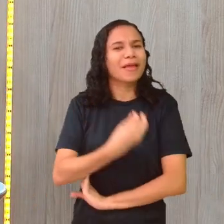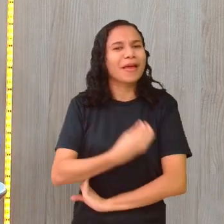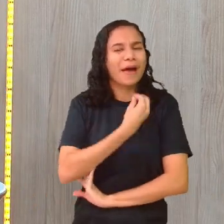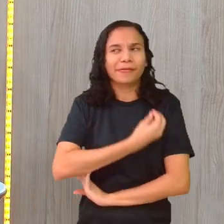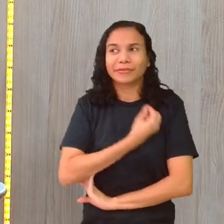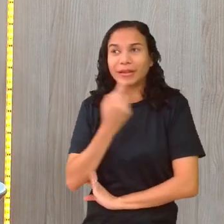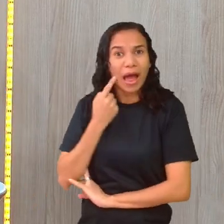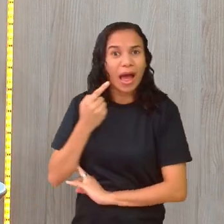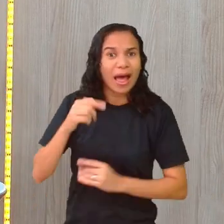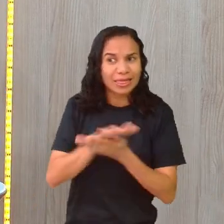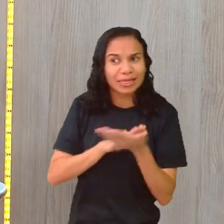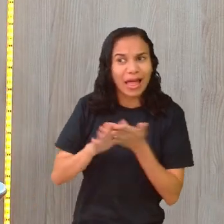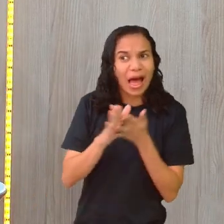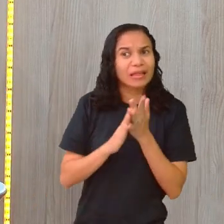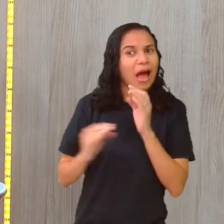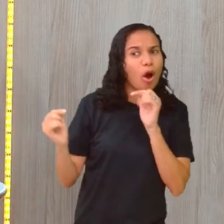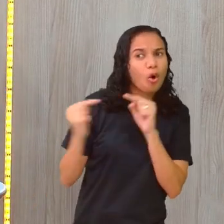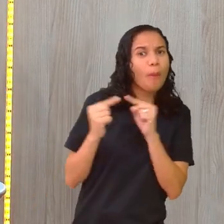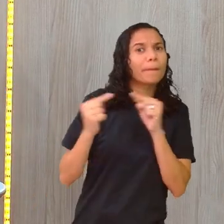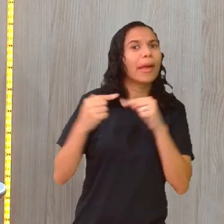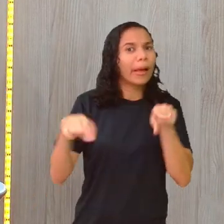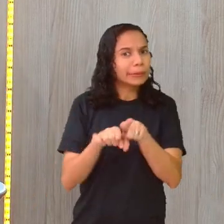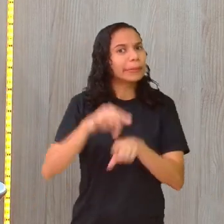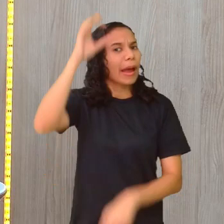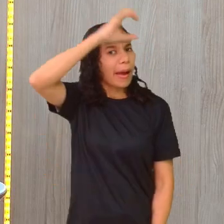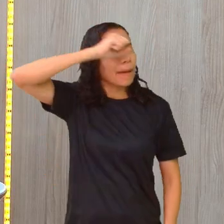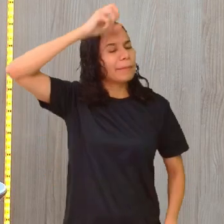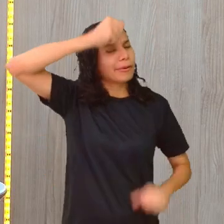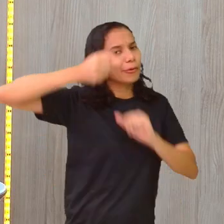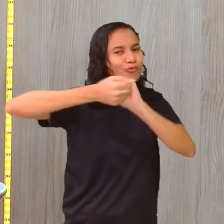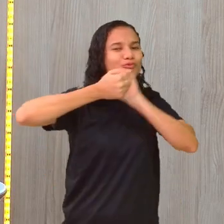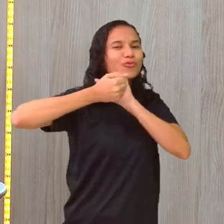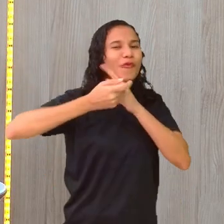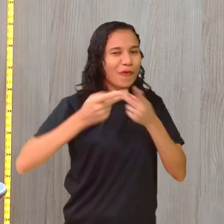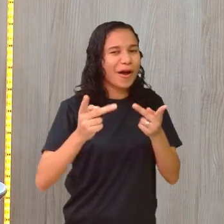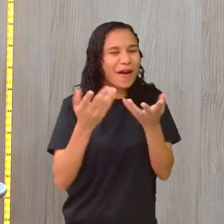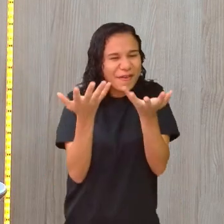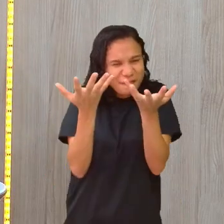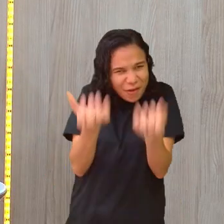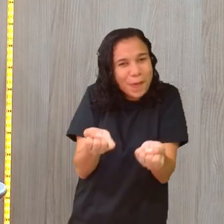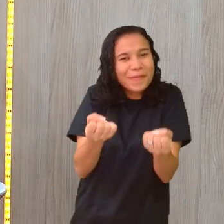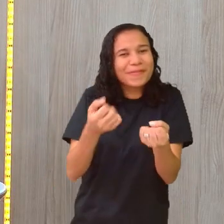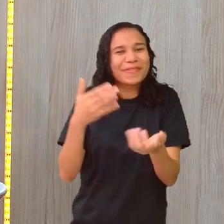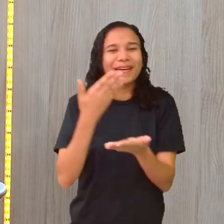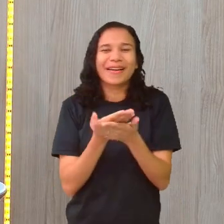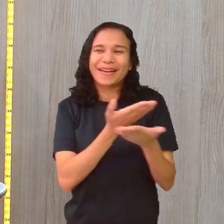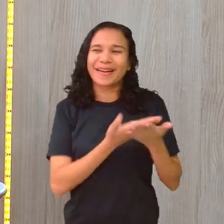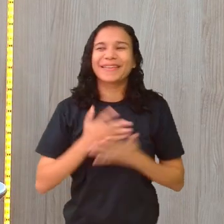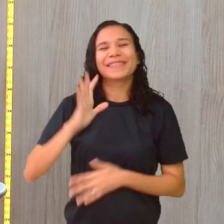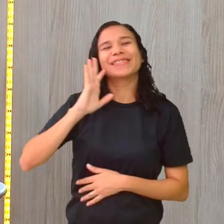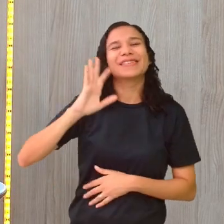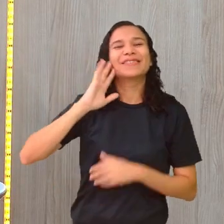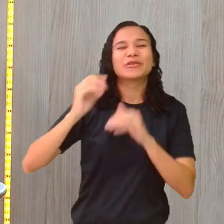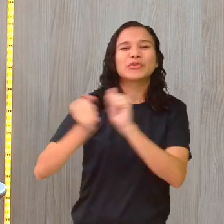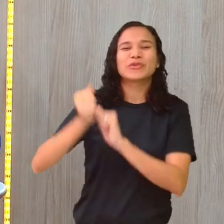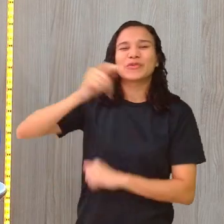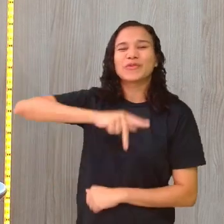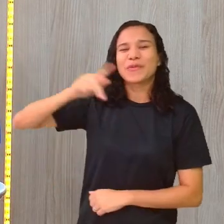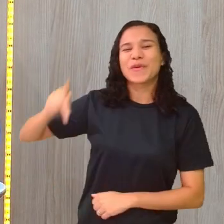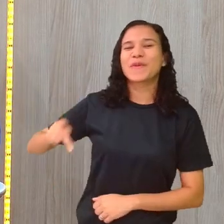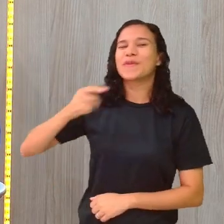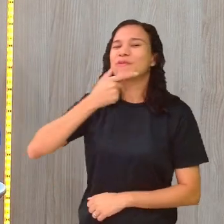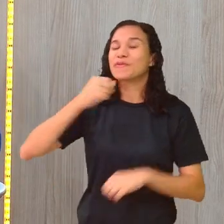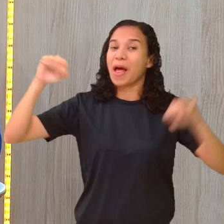Olha, nada combinado, viu, galera? Eu também tô aprendendo igual vocês. Então, vamos lá para essa aula massa do professor Heleno,